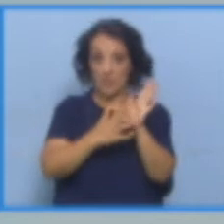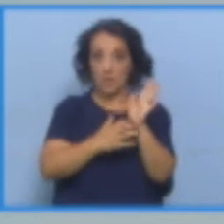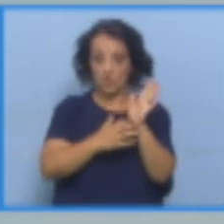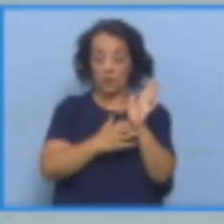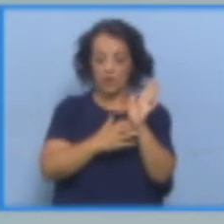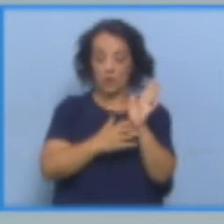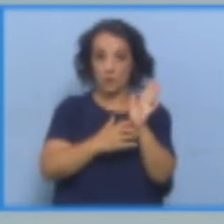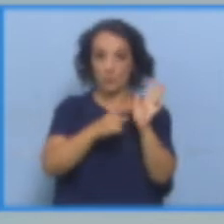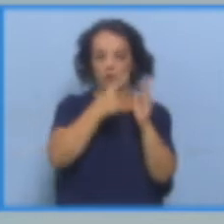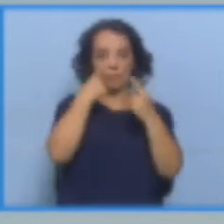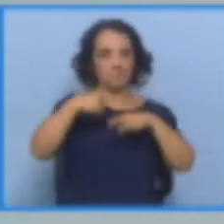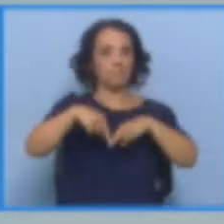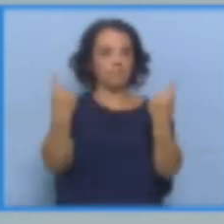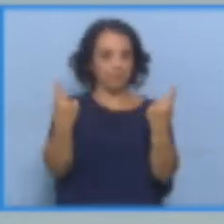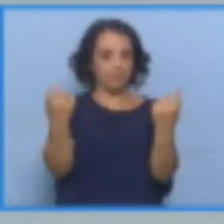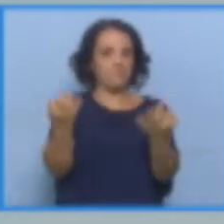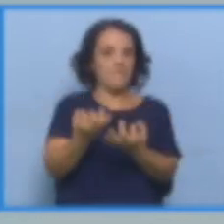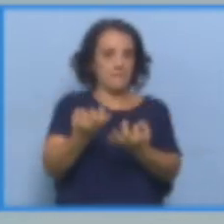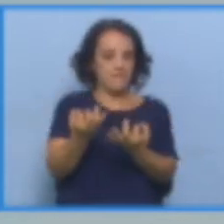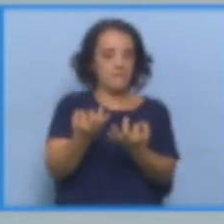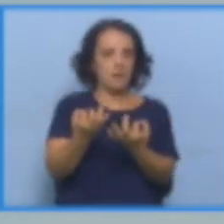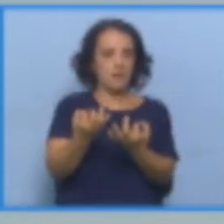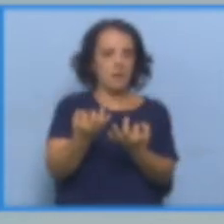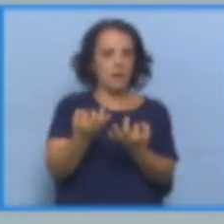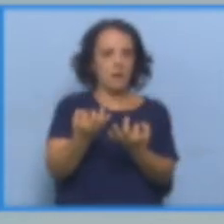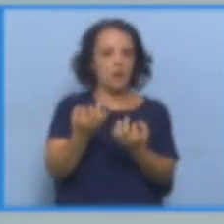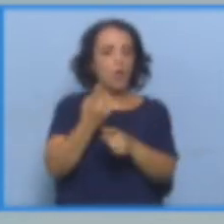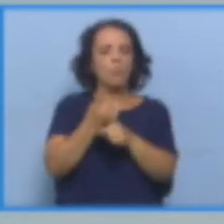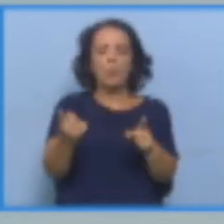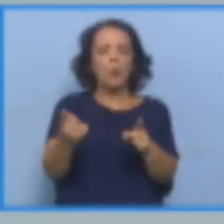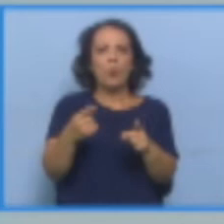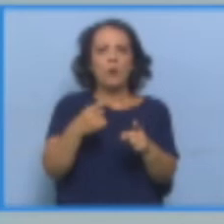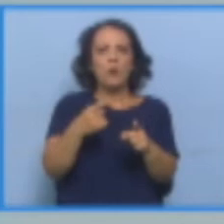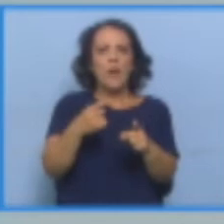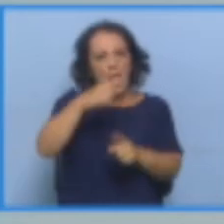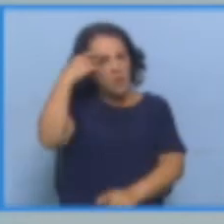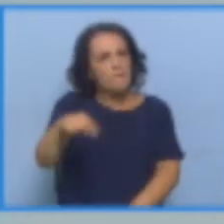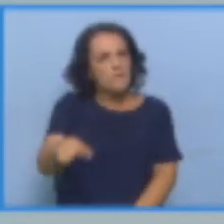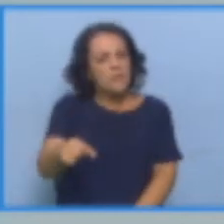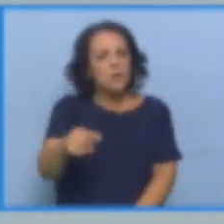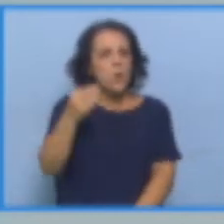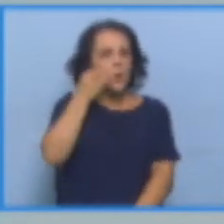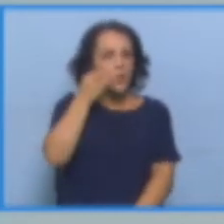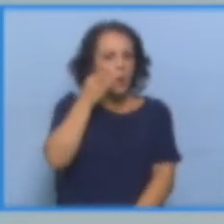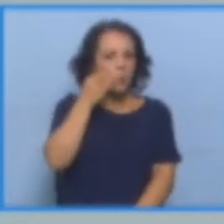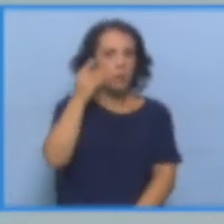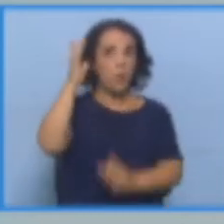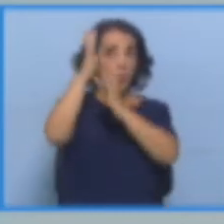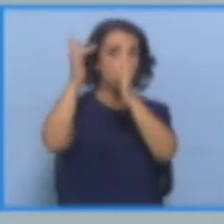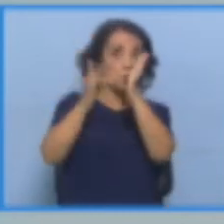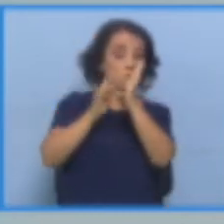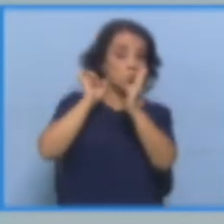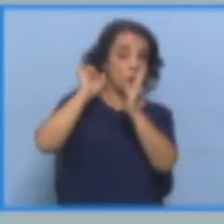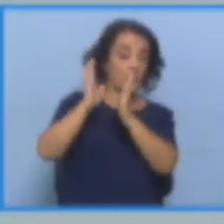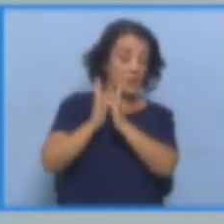ele levanta, é que é feita uma coisa que é muito difícil, é propor o horizonte de Deus sem